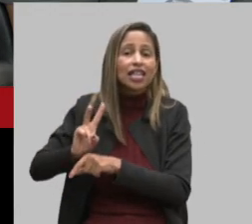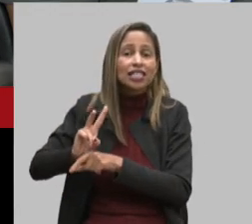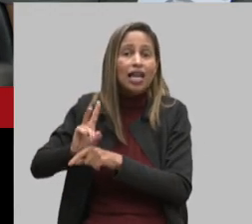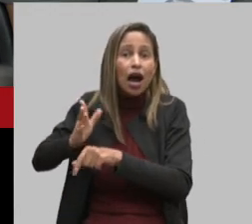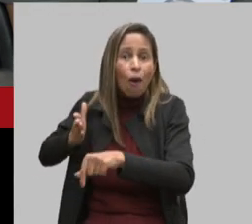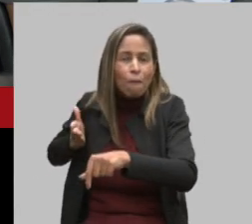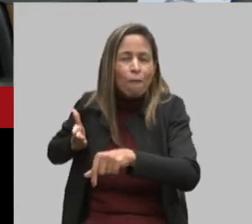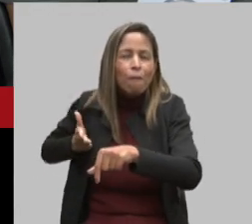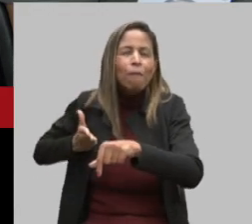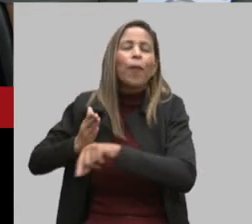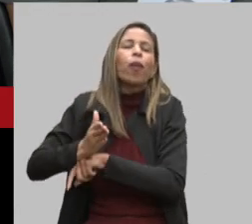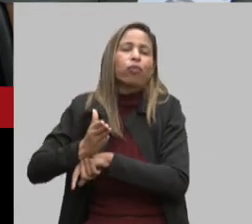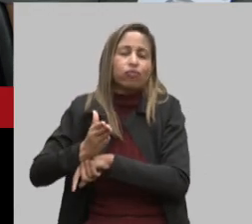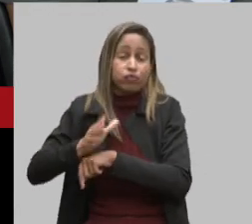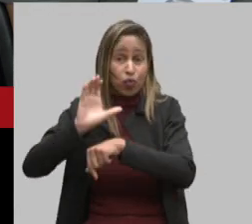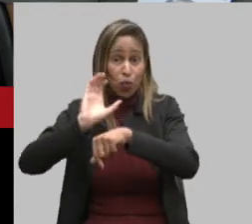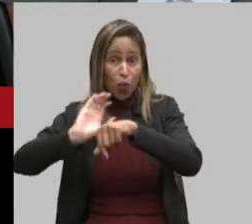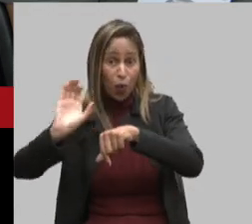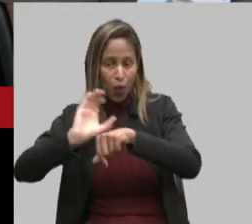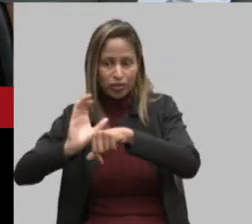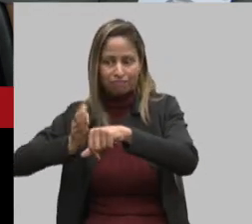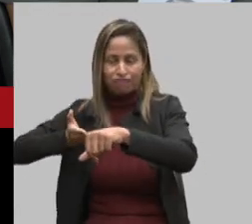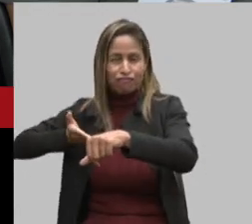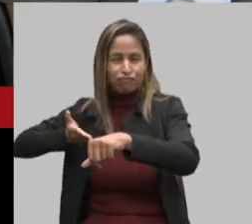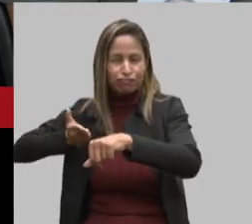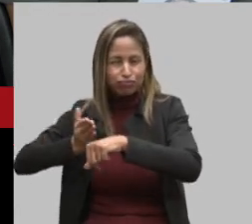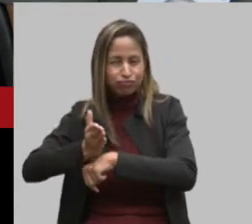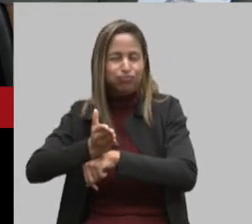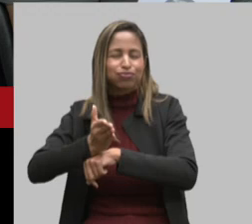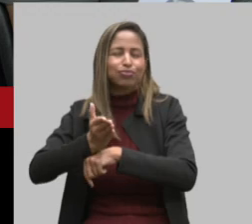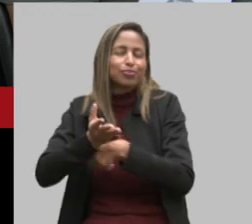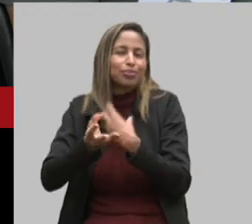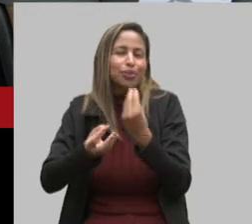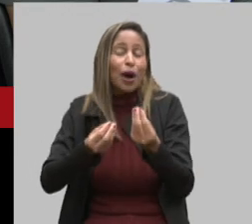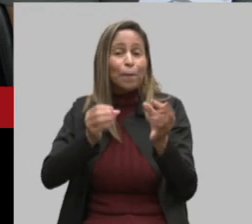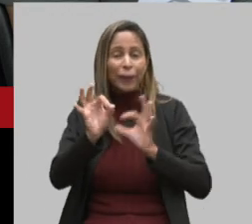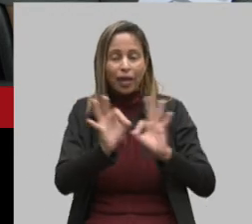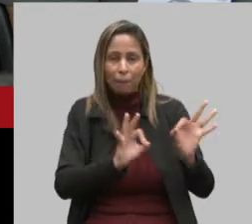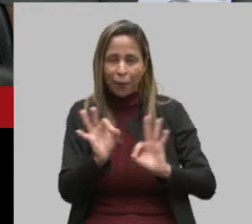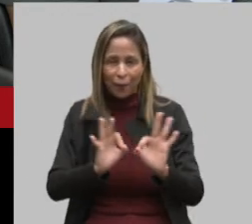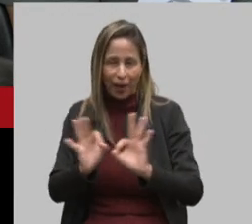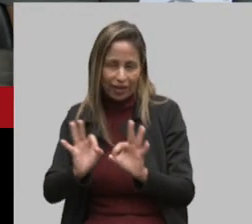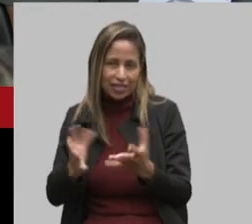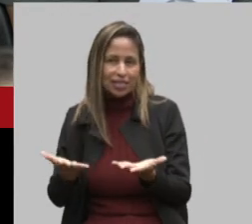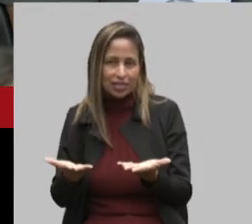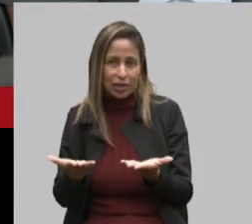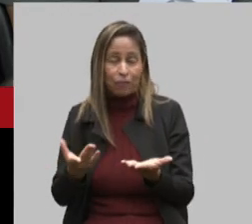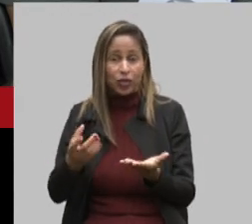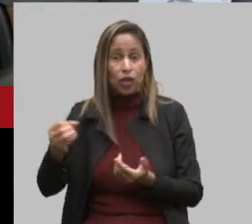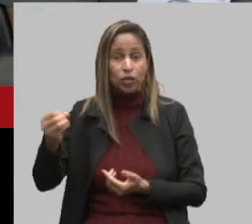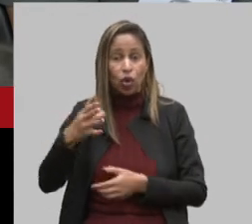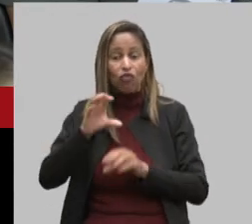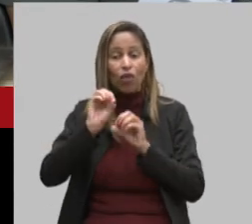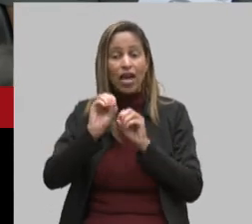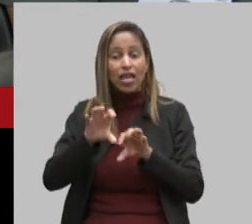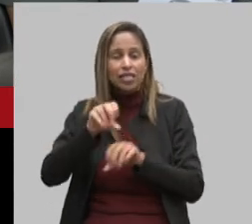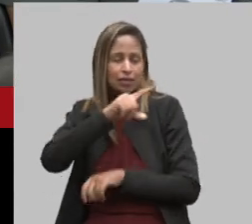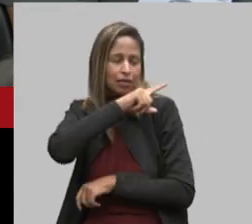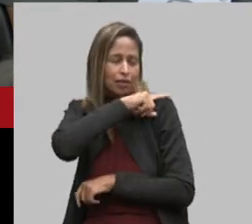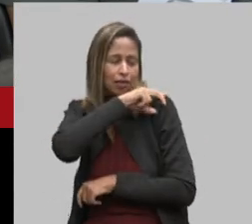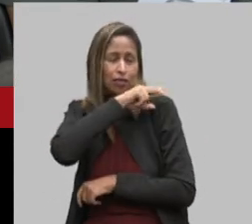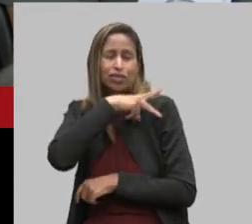Tais cursos o alcance desse dessa eh preparação para que o novo ensino médio não seja tão